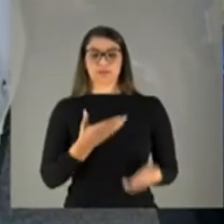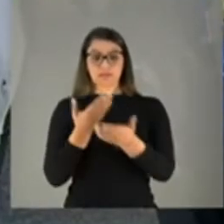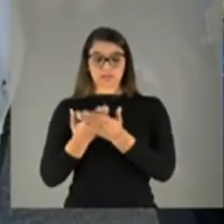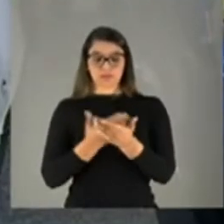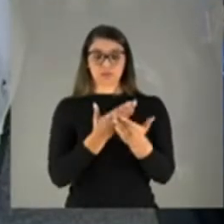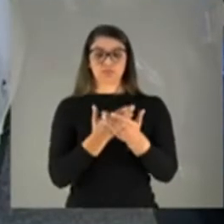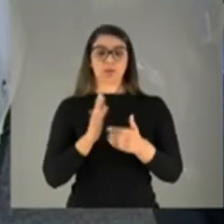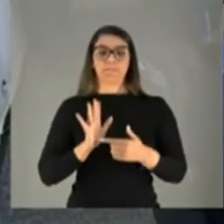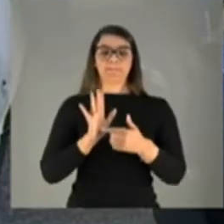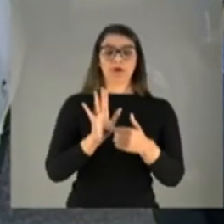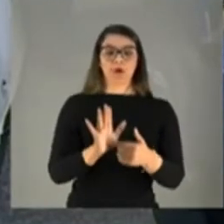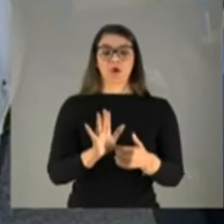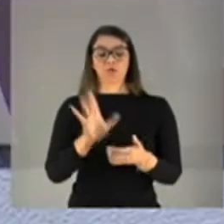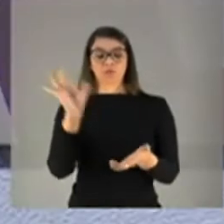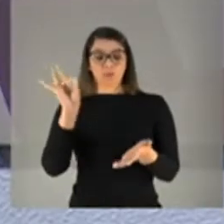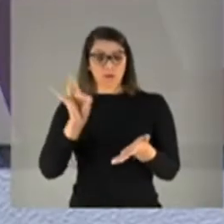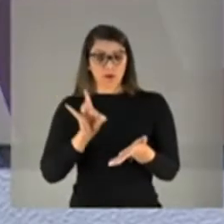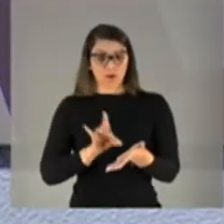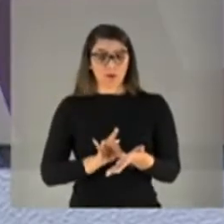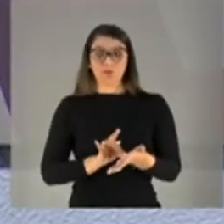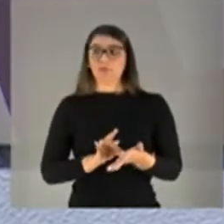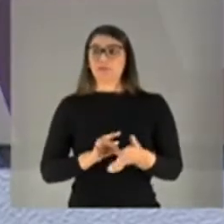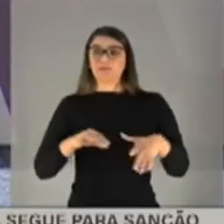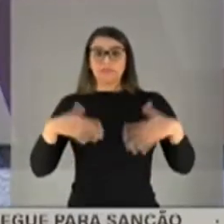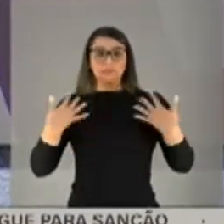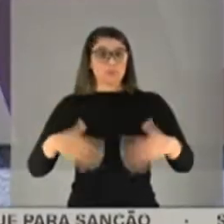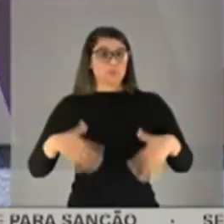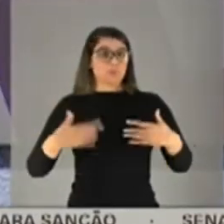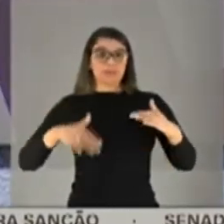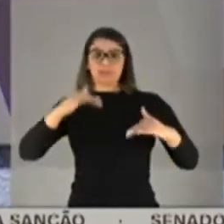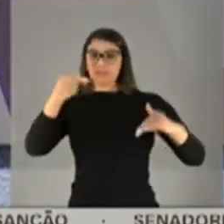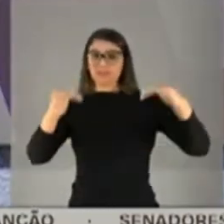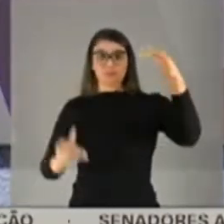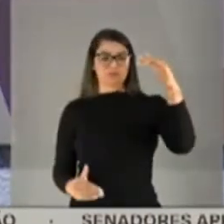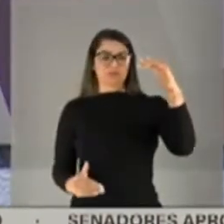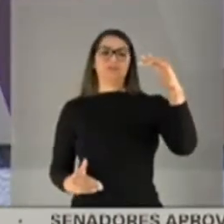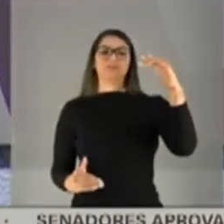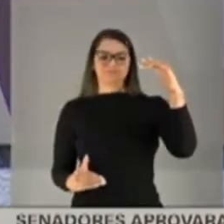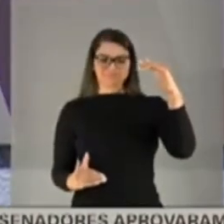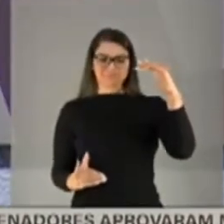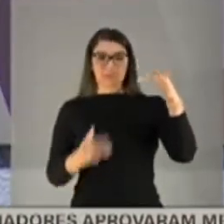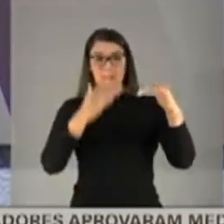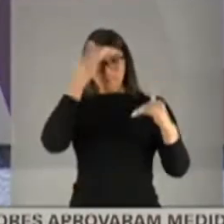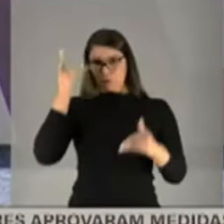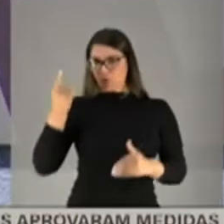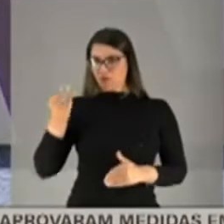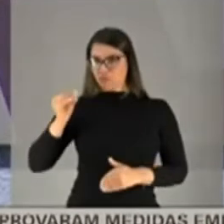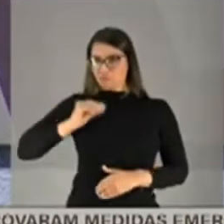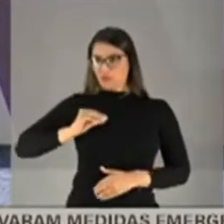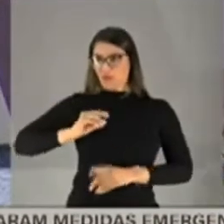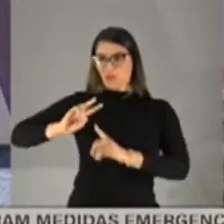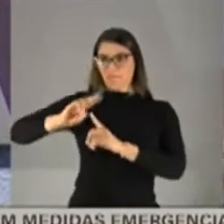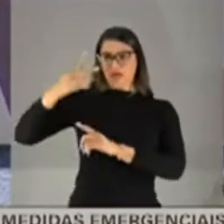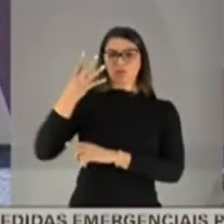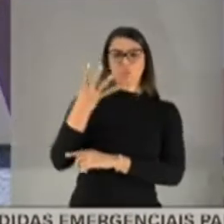dados, mostram um fato bastante gritante da desigualdade, que dentro desse universo, pessoas com renda maior do que 4 salários